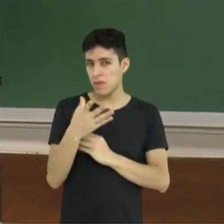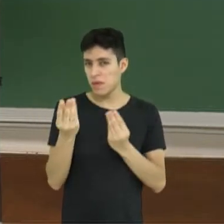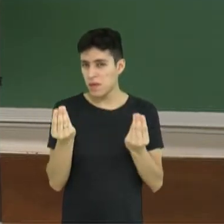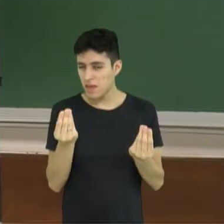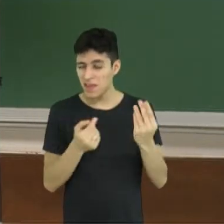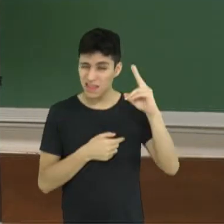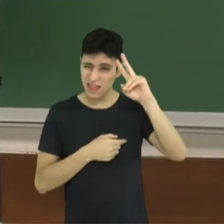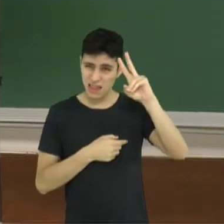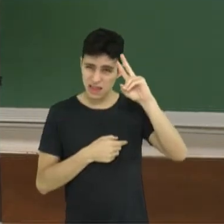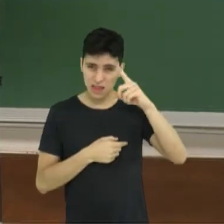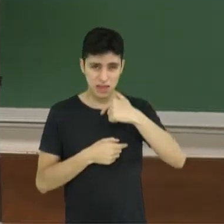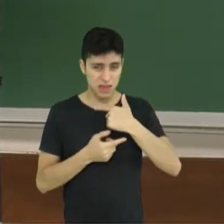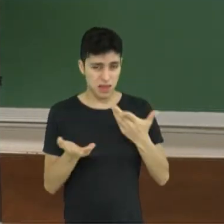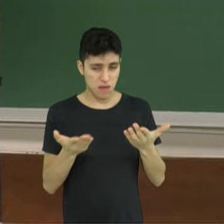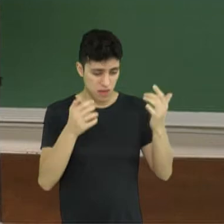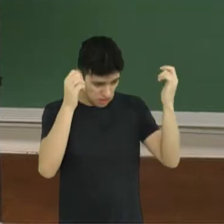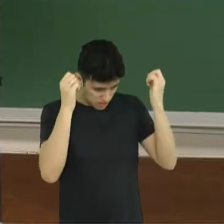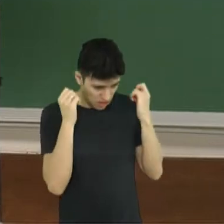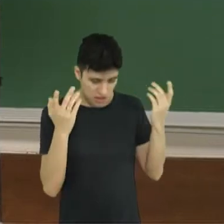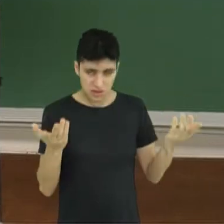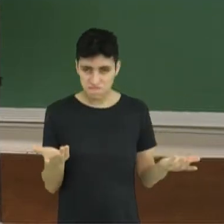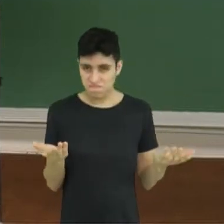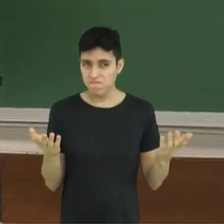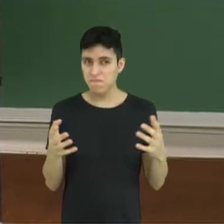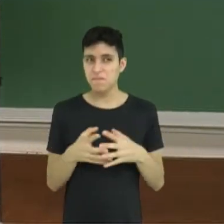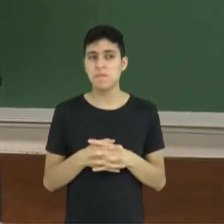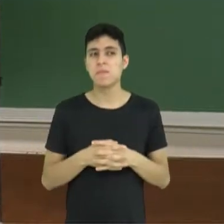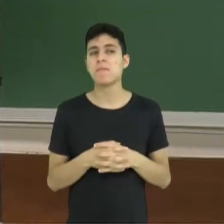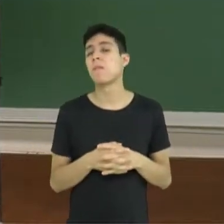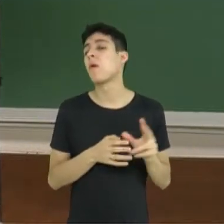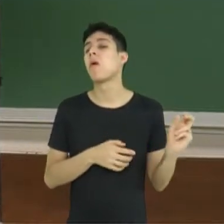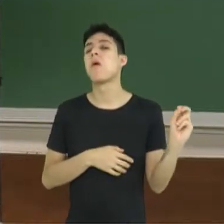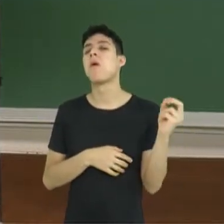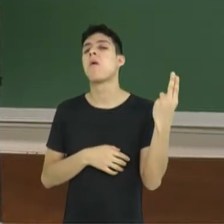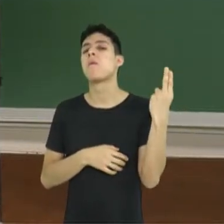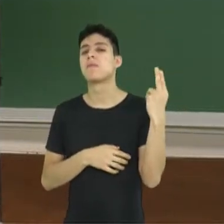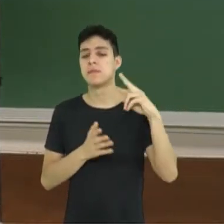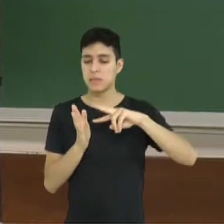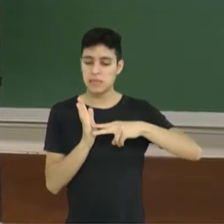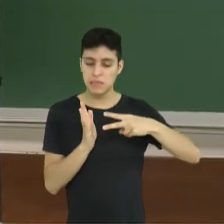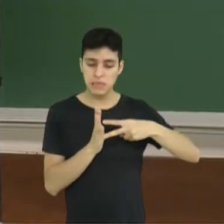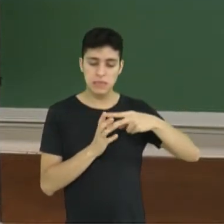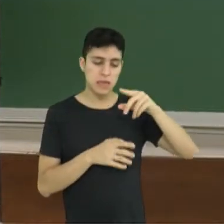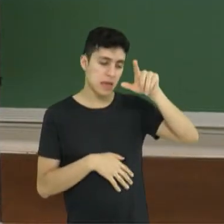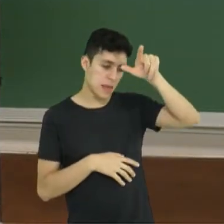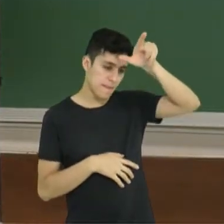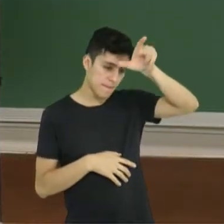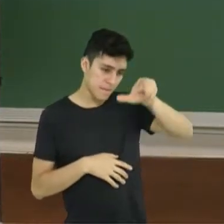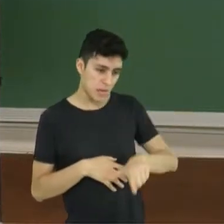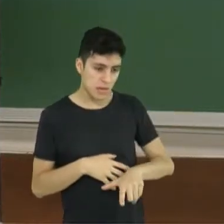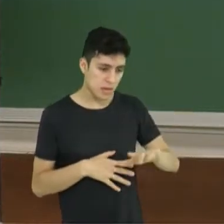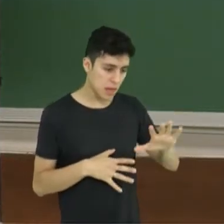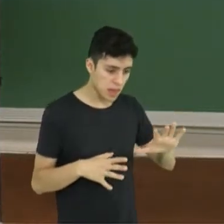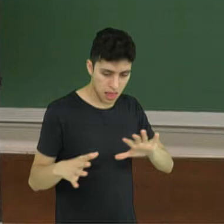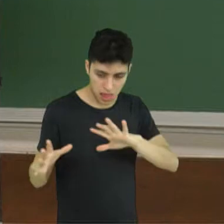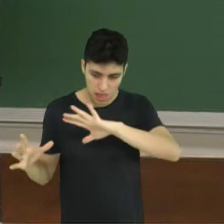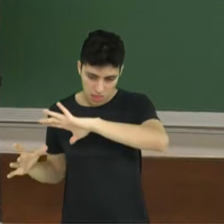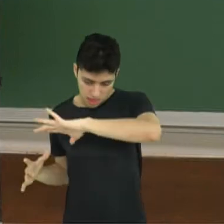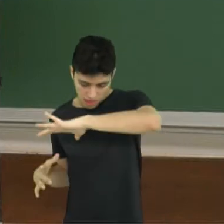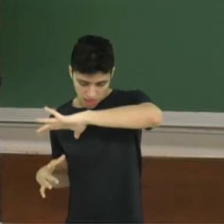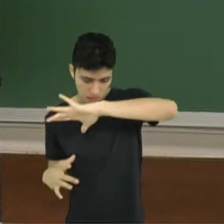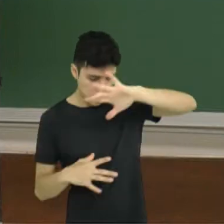Lembra que eu vesti hoje? Ou é quando os personagens são vestidos pelos seus manipuladores? Então, qual que é a resposta correta? É